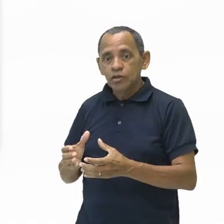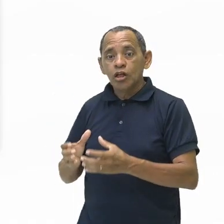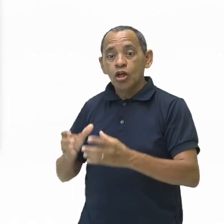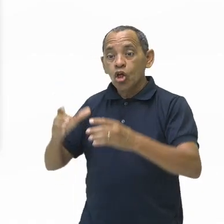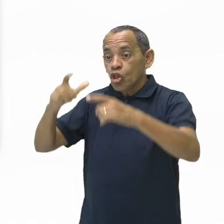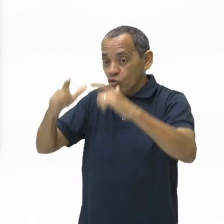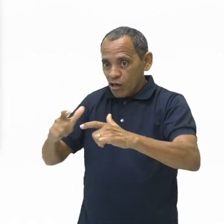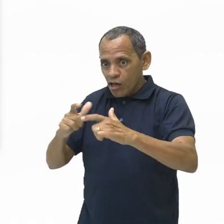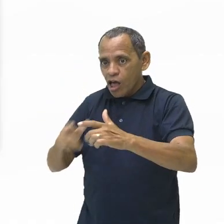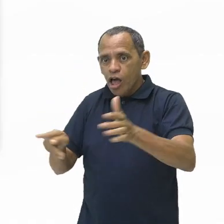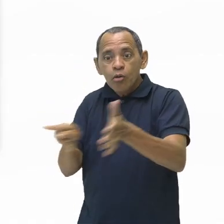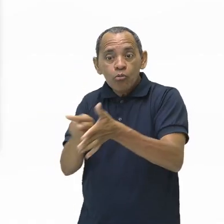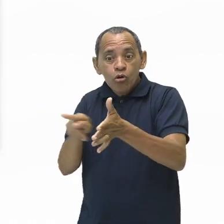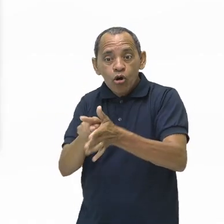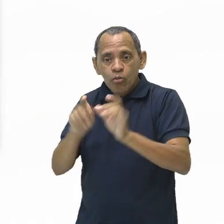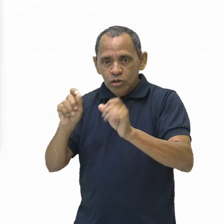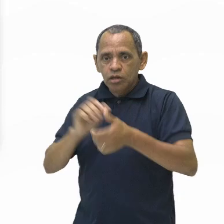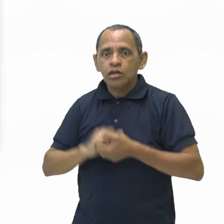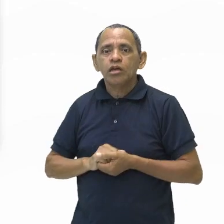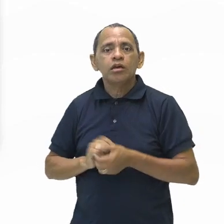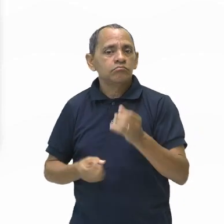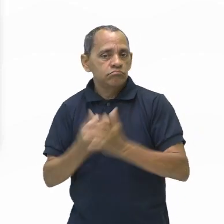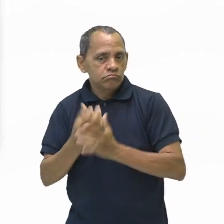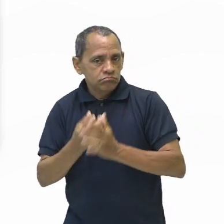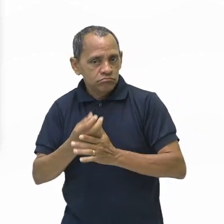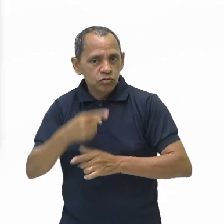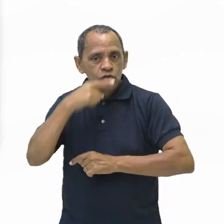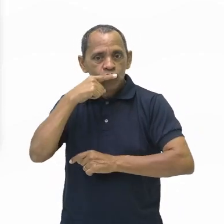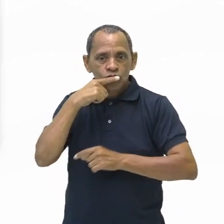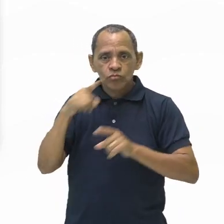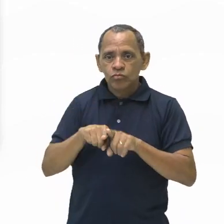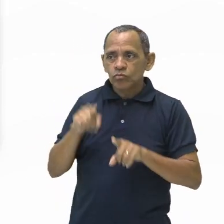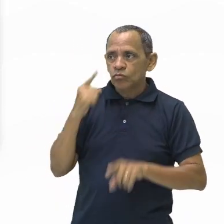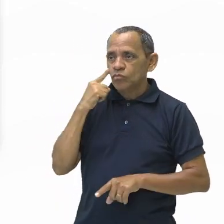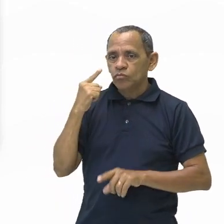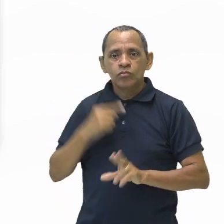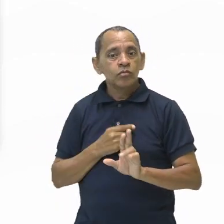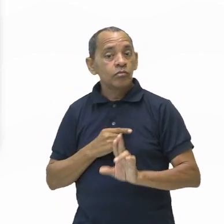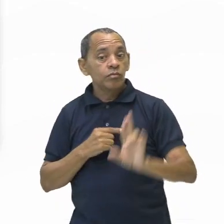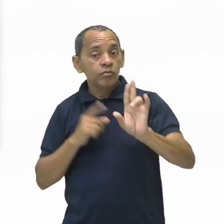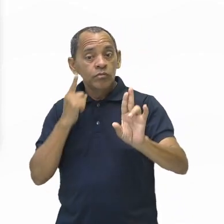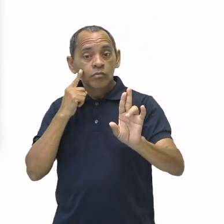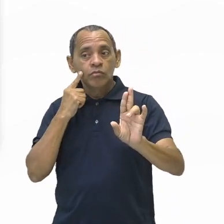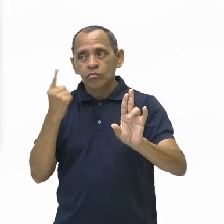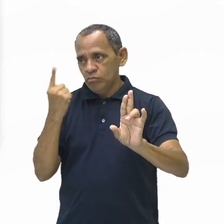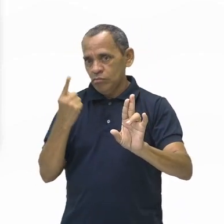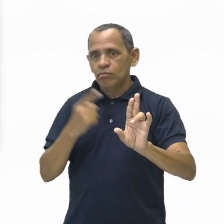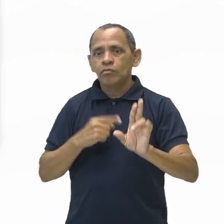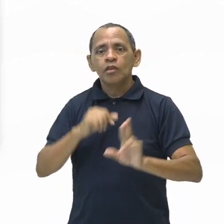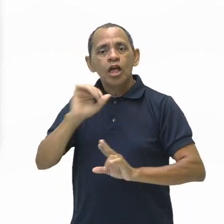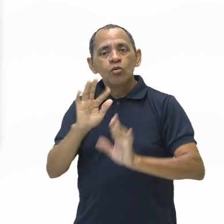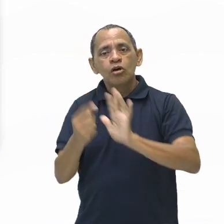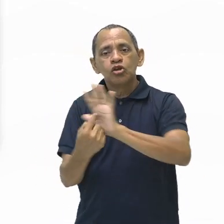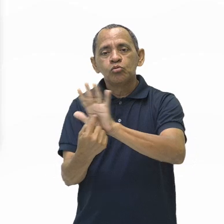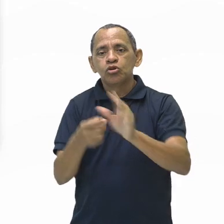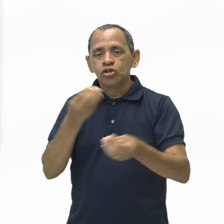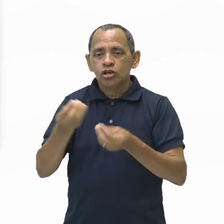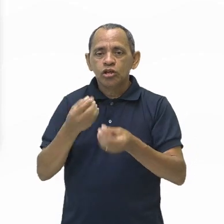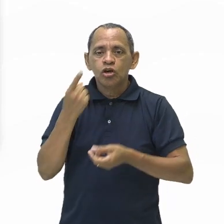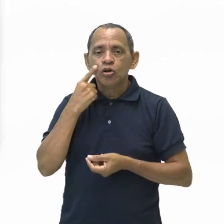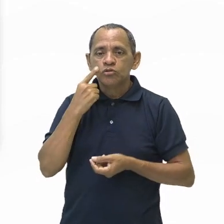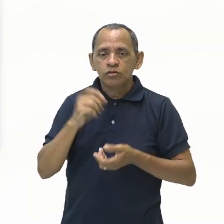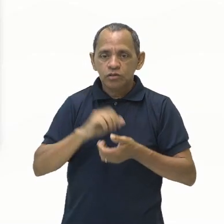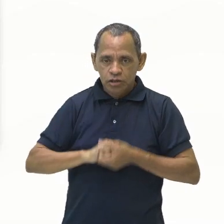só. Então, nós temos aqui uma representação do que seria o engenho de açúcar. Observem que nós temos